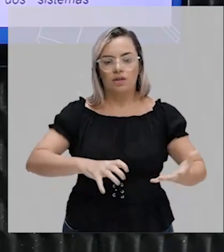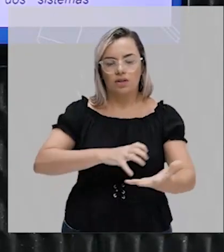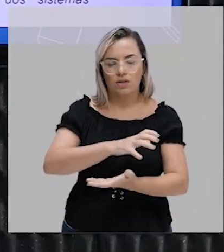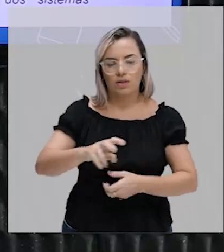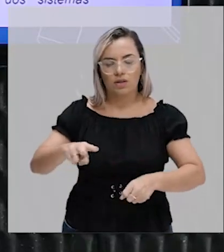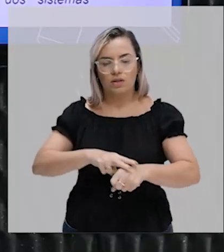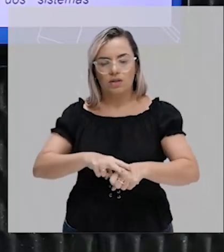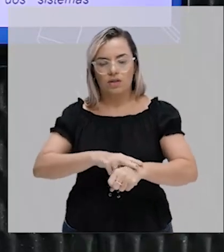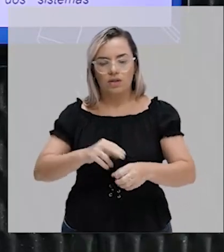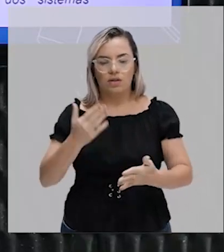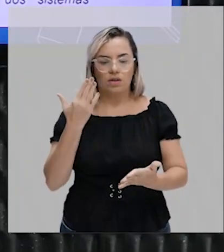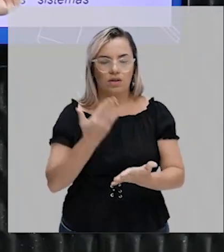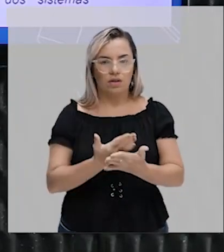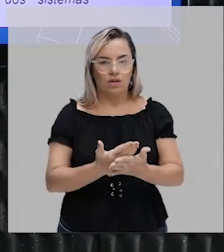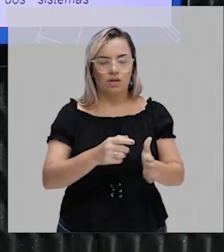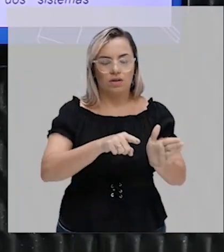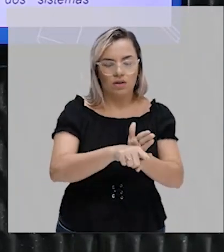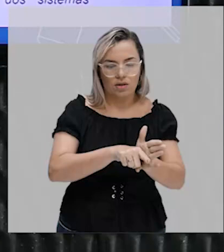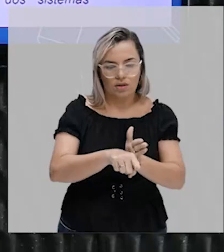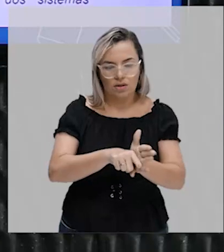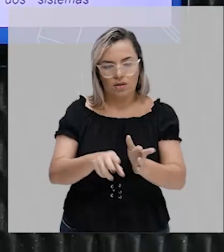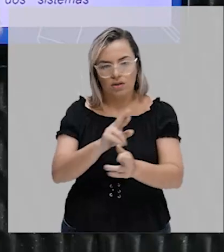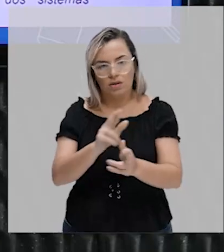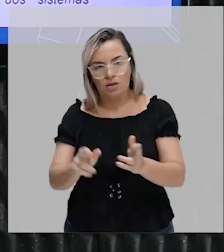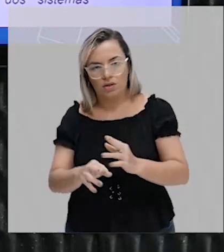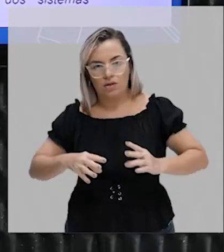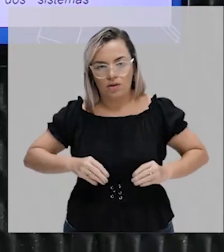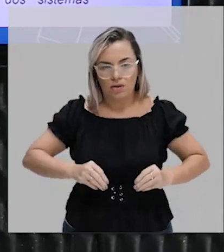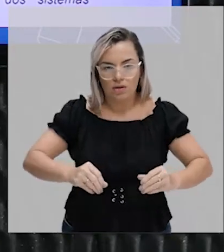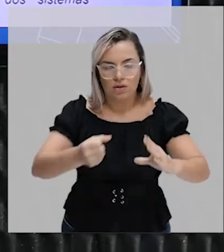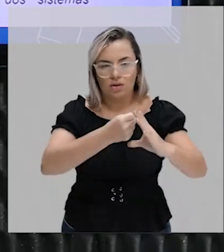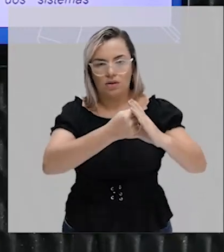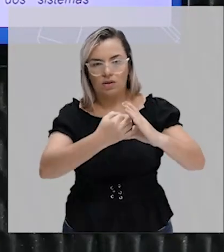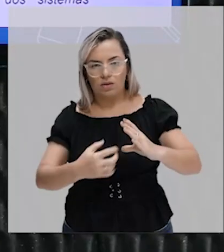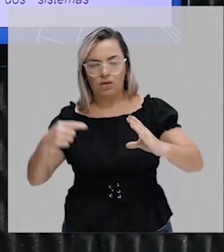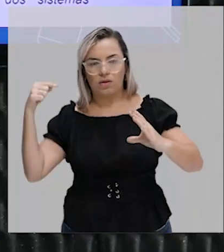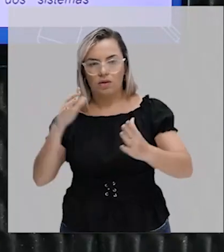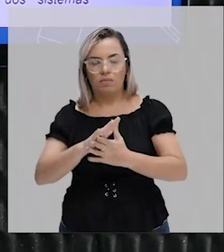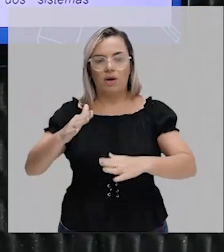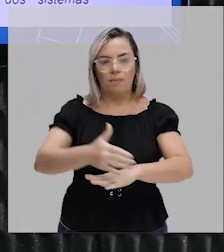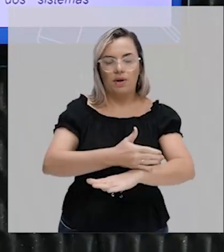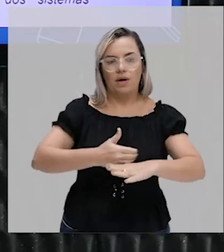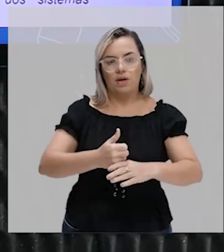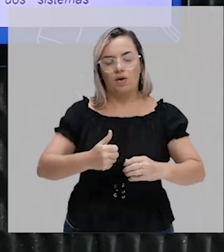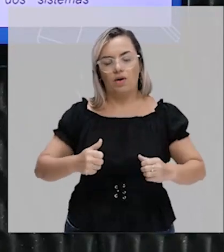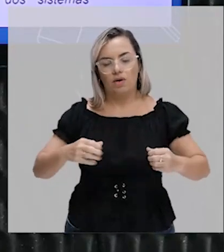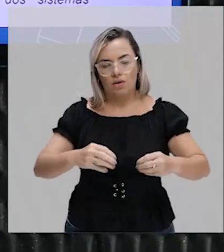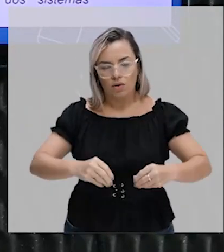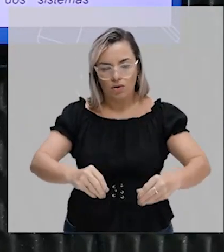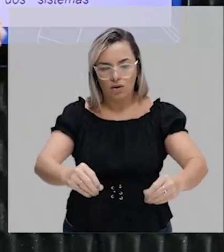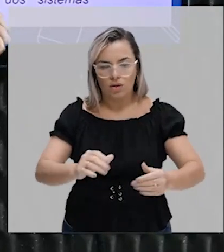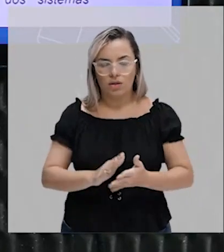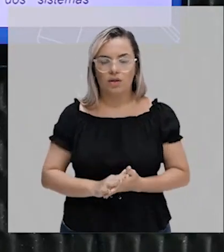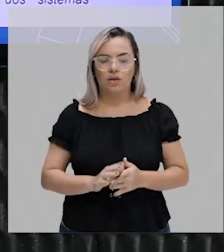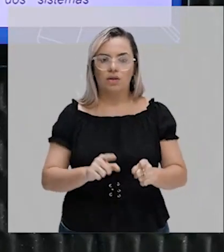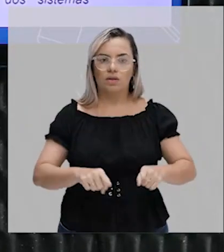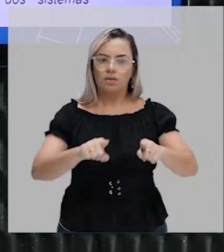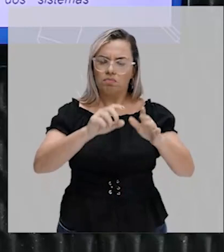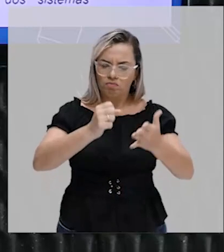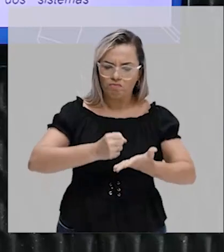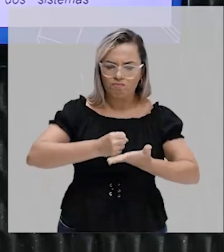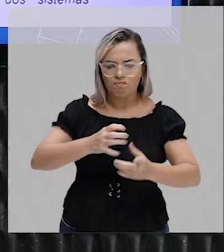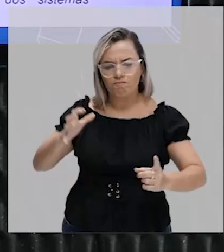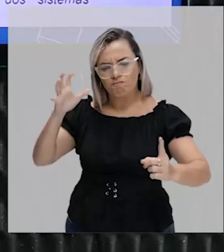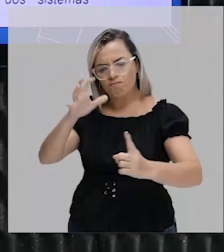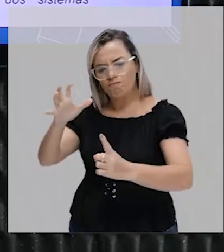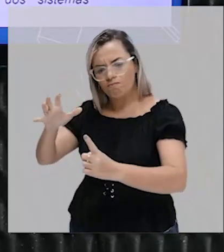estudos, de pesquisas, tá? Relativas ao solo, às suas características e correções, como eu te disse. Também vai ajudar na modernização de sistemas